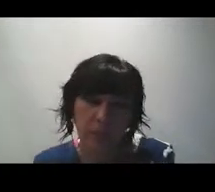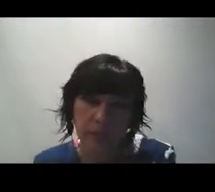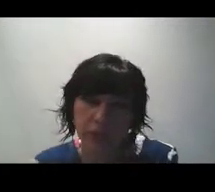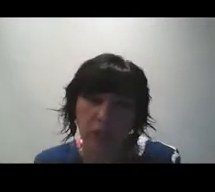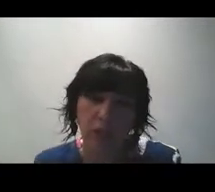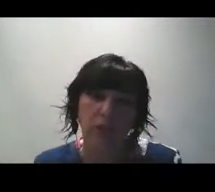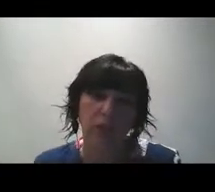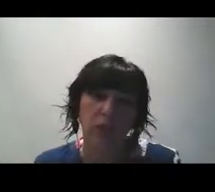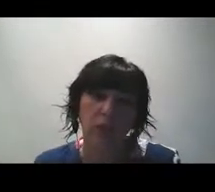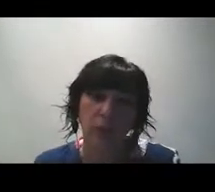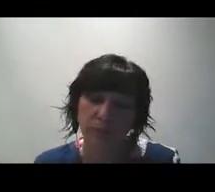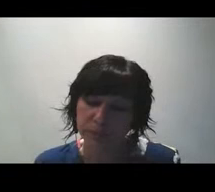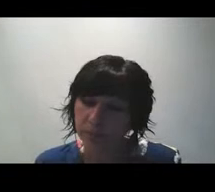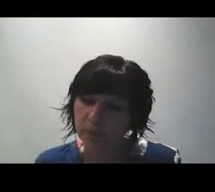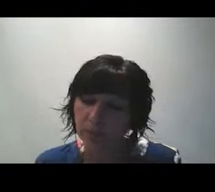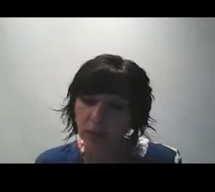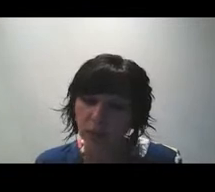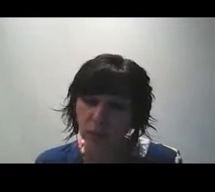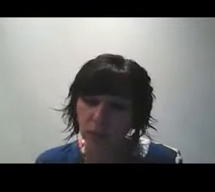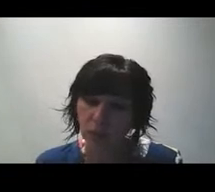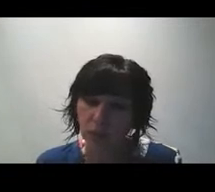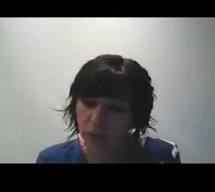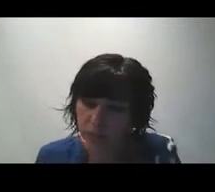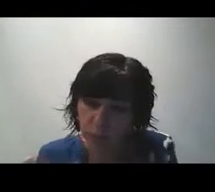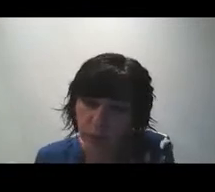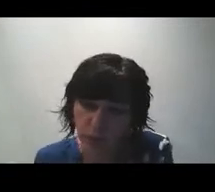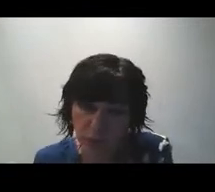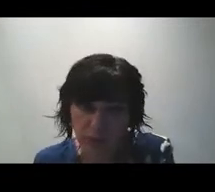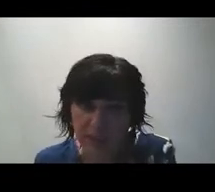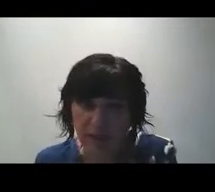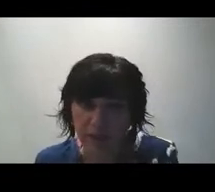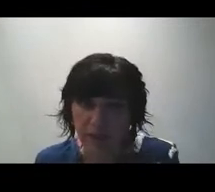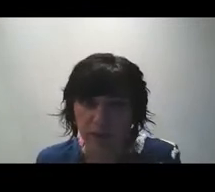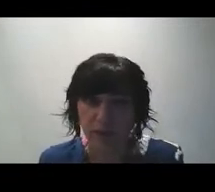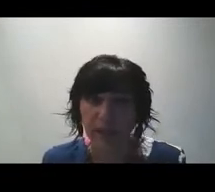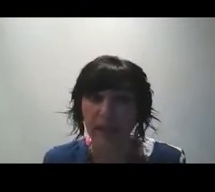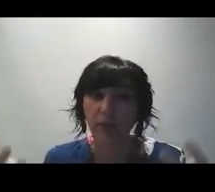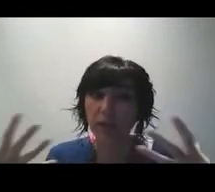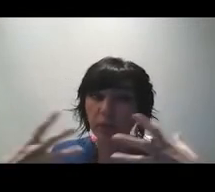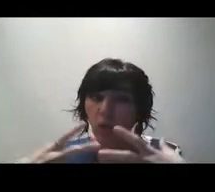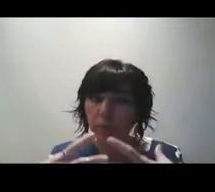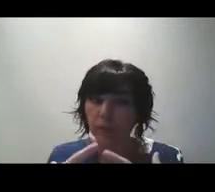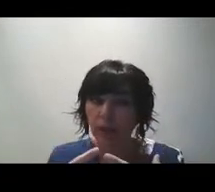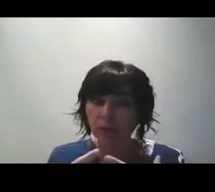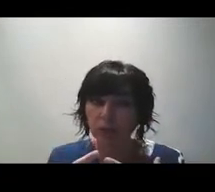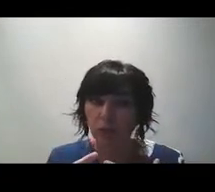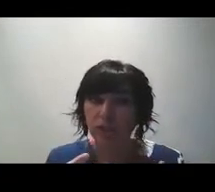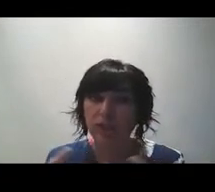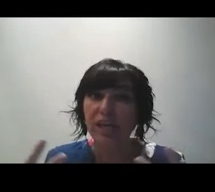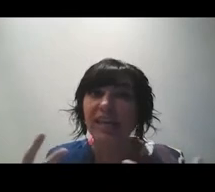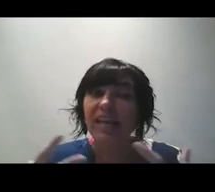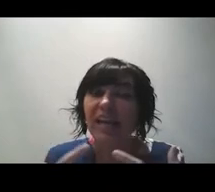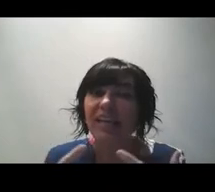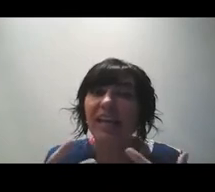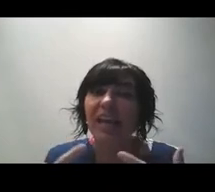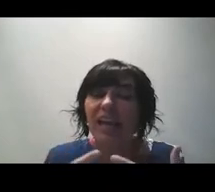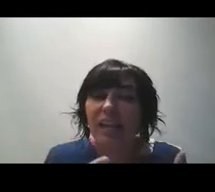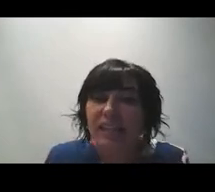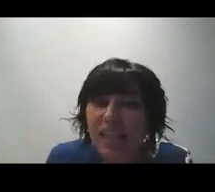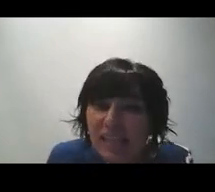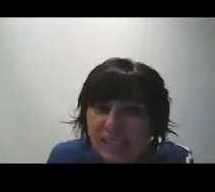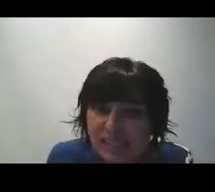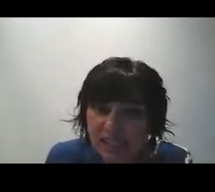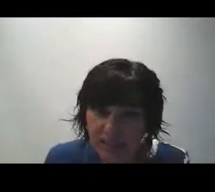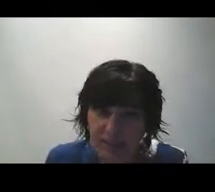por e simples do produto ou do serviço né eu tenho que combinar os dois e